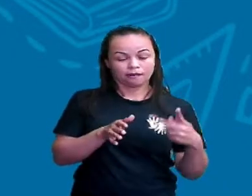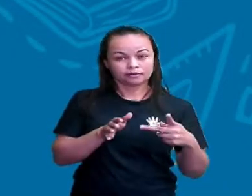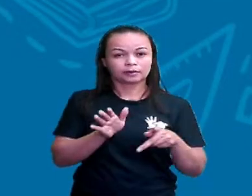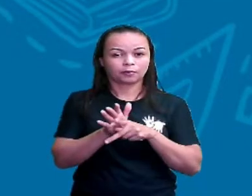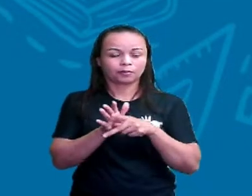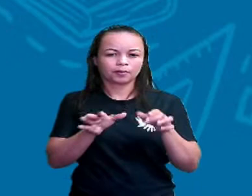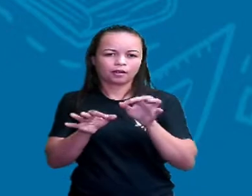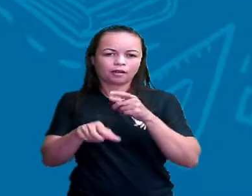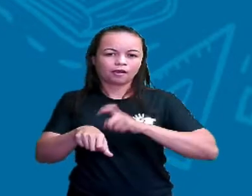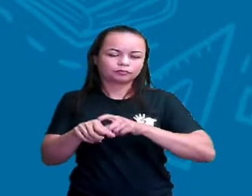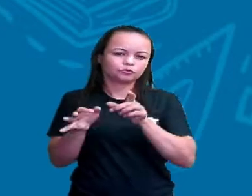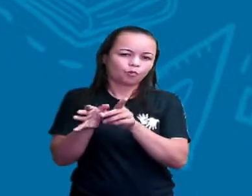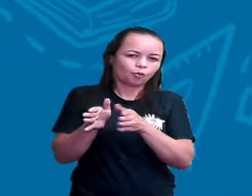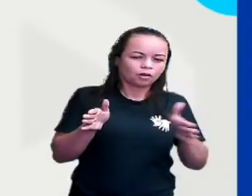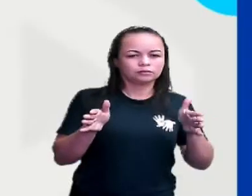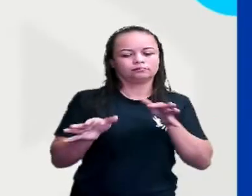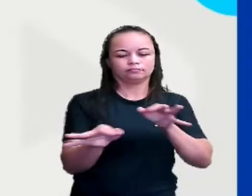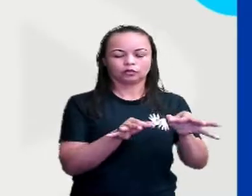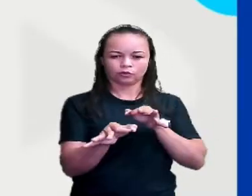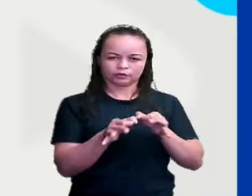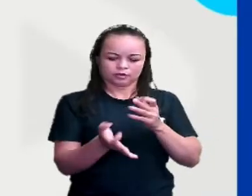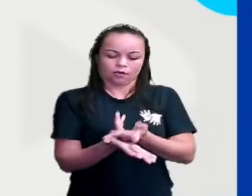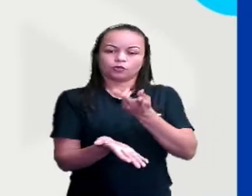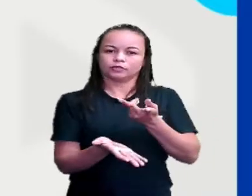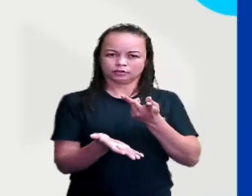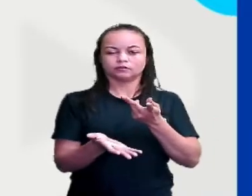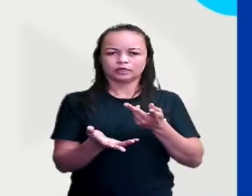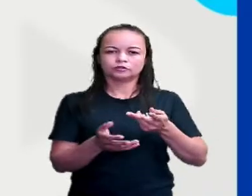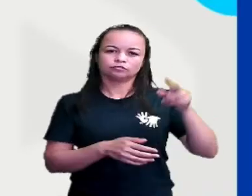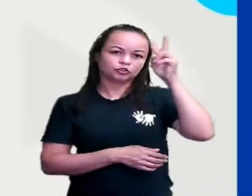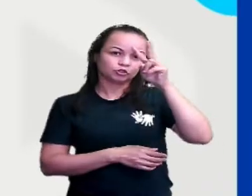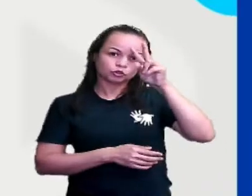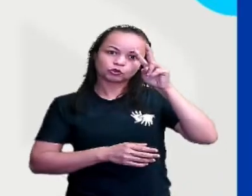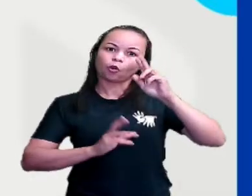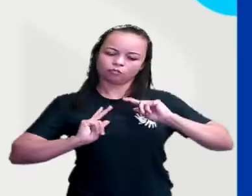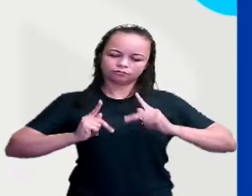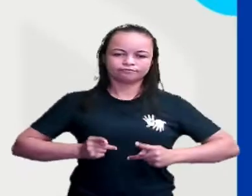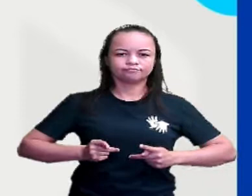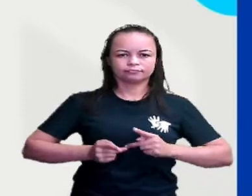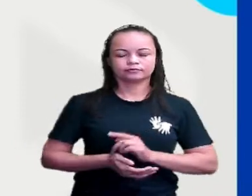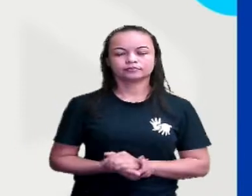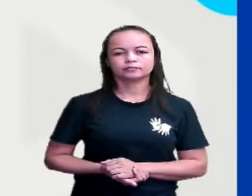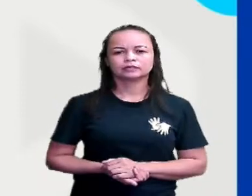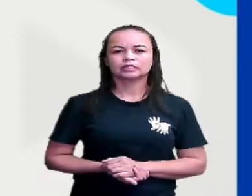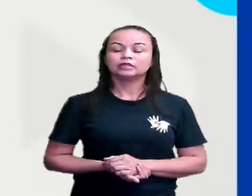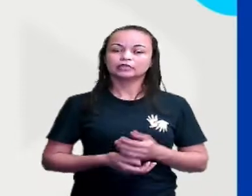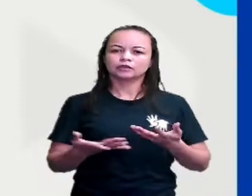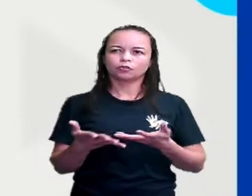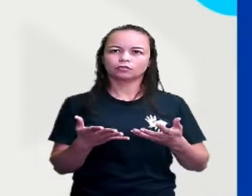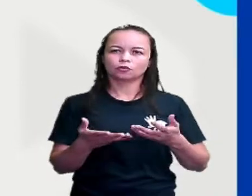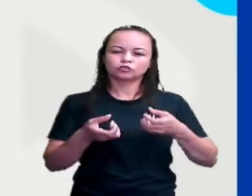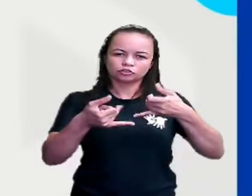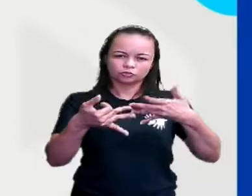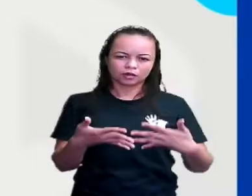existe para organizar os acontecimentos na história da humanidade. Então, como eu falei, a gente se situa,